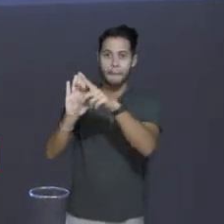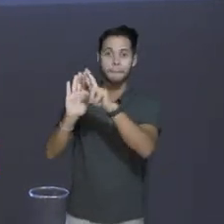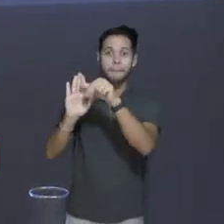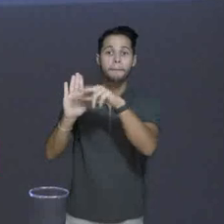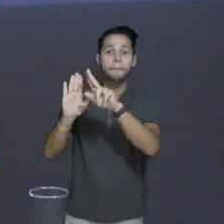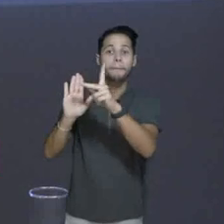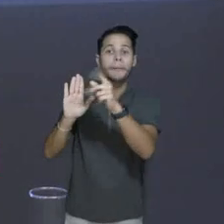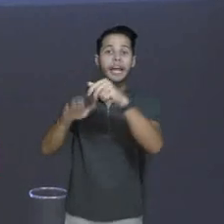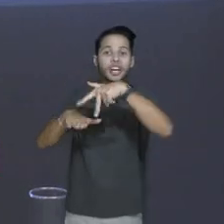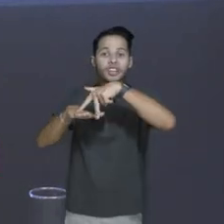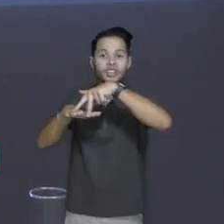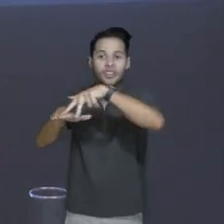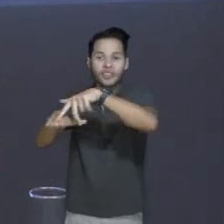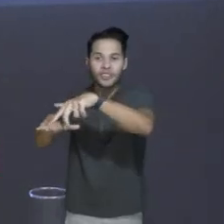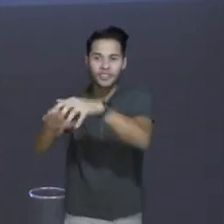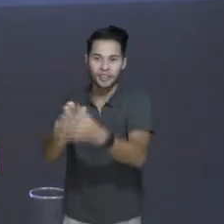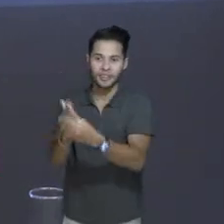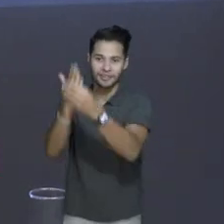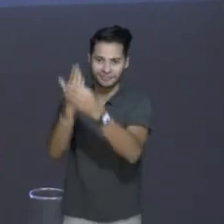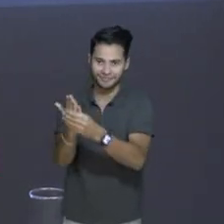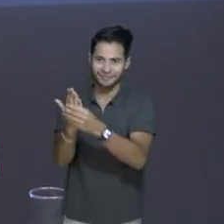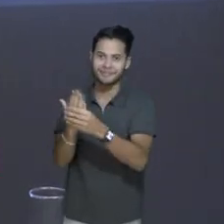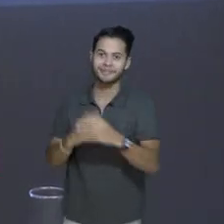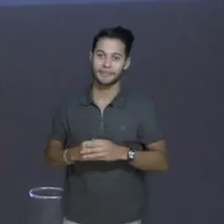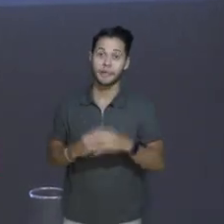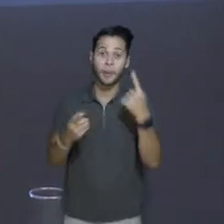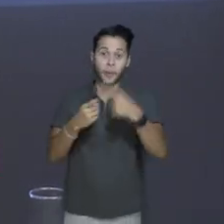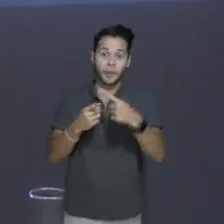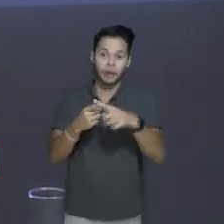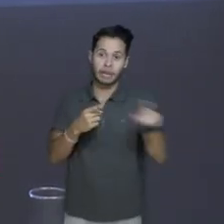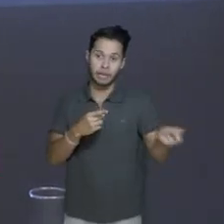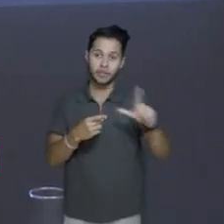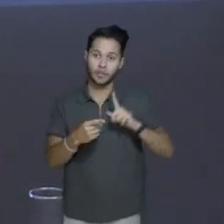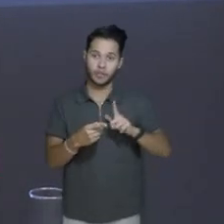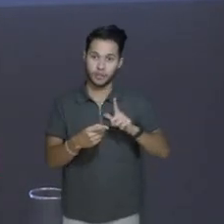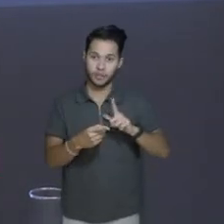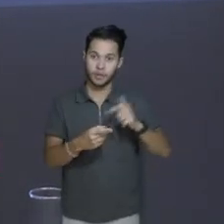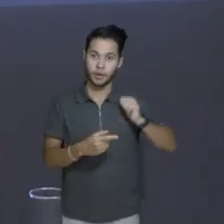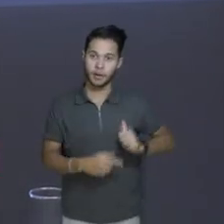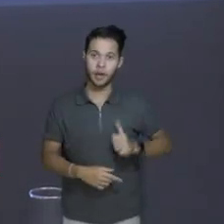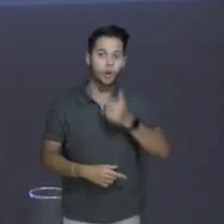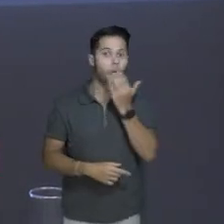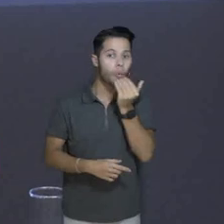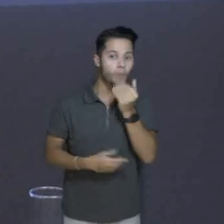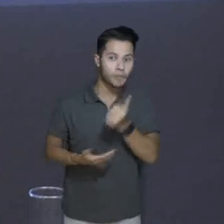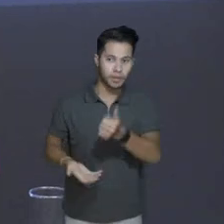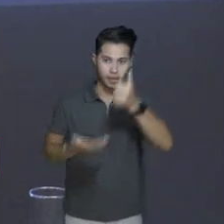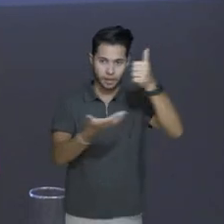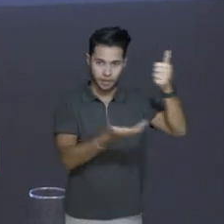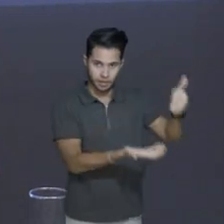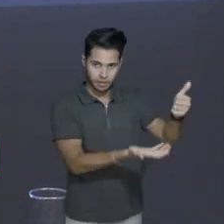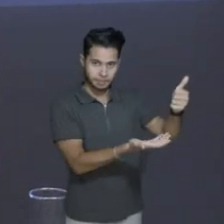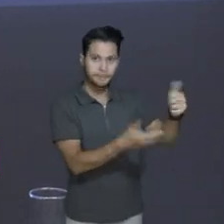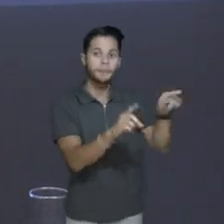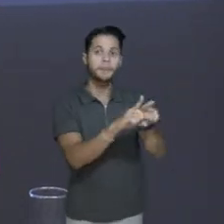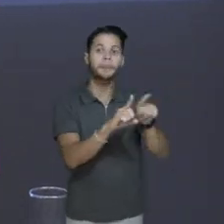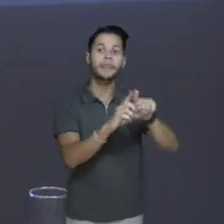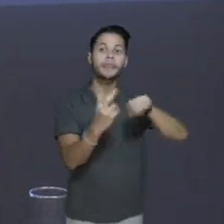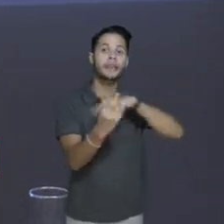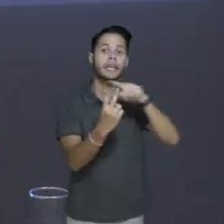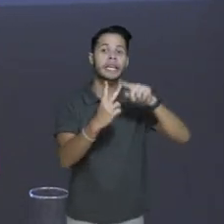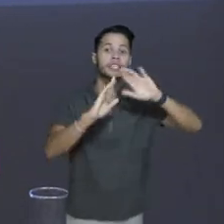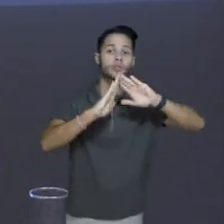ia dar cesta básica pra mãe e colégio de graça escola pública